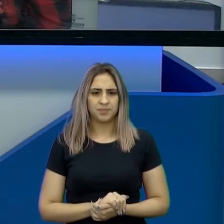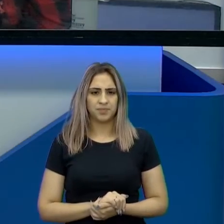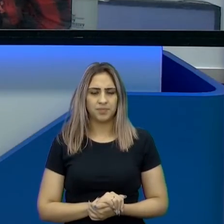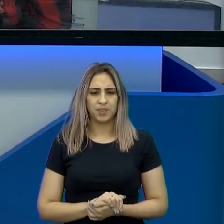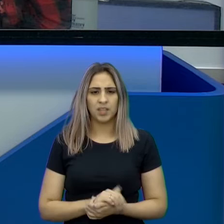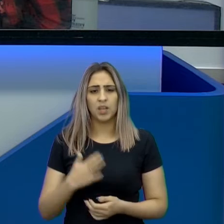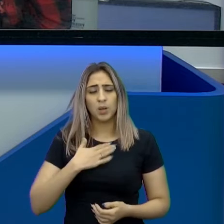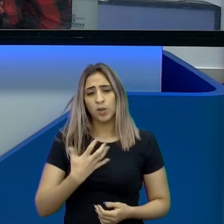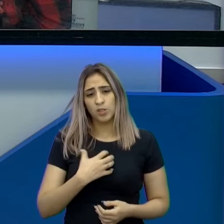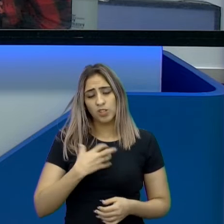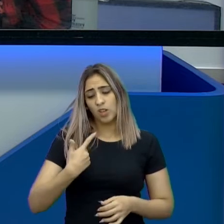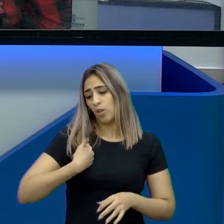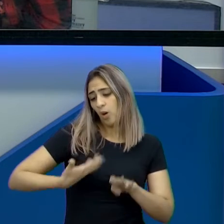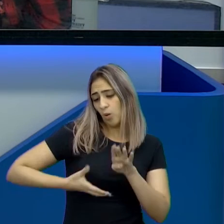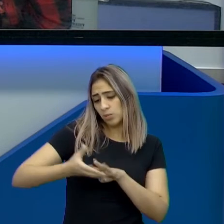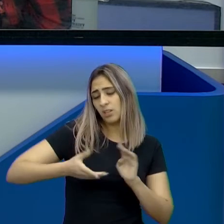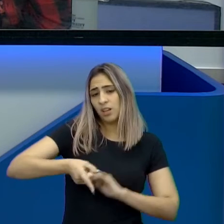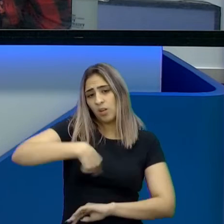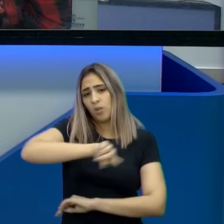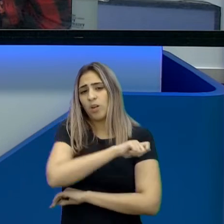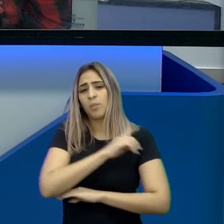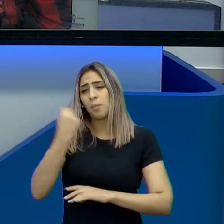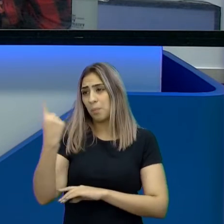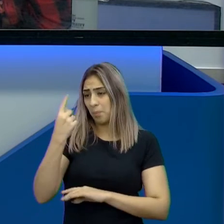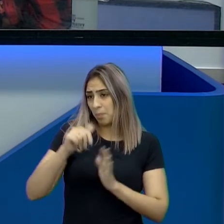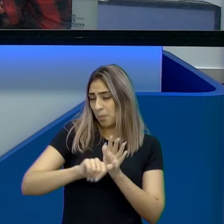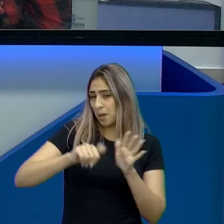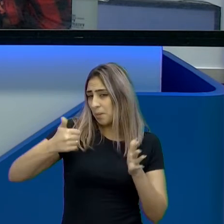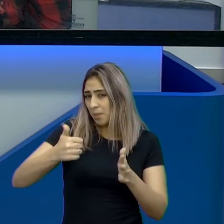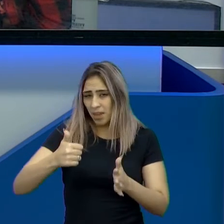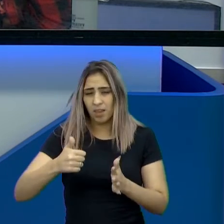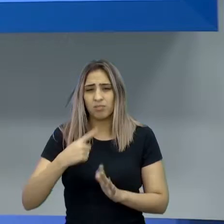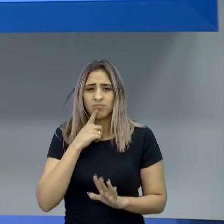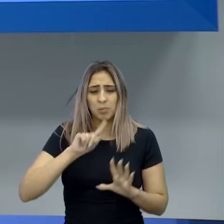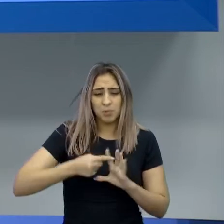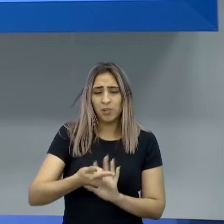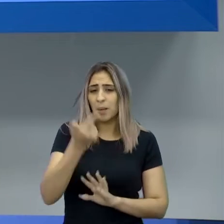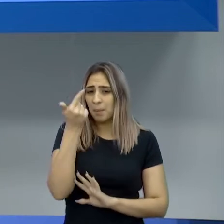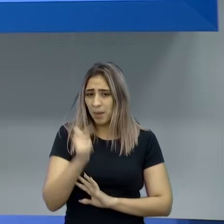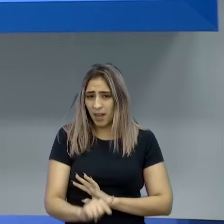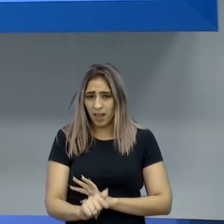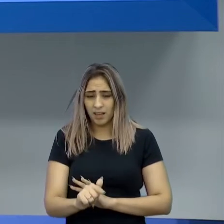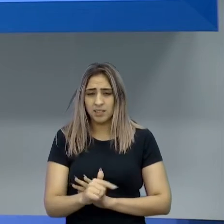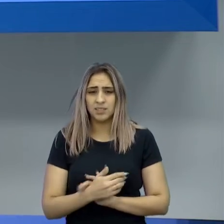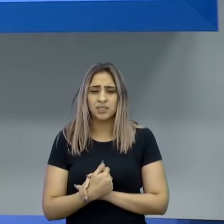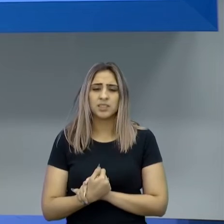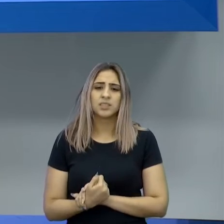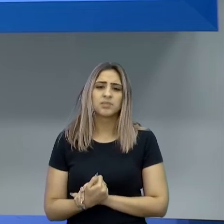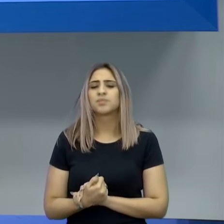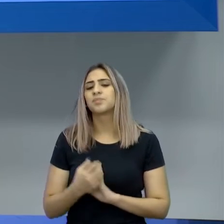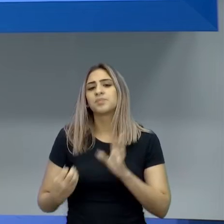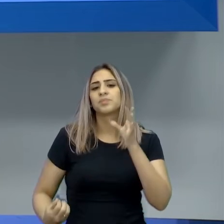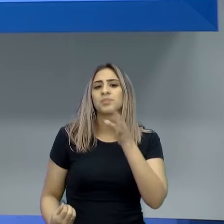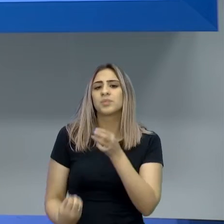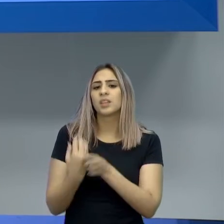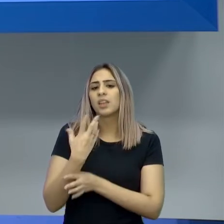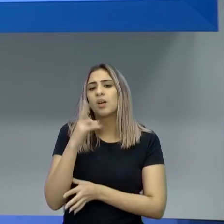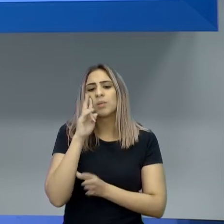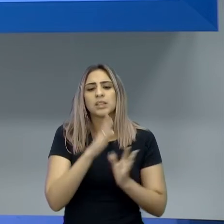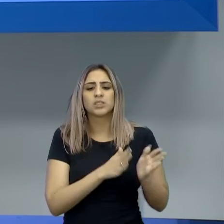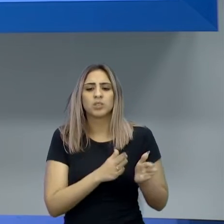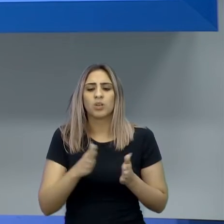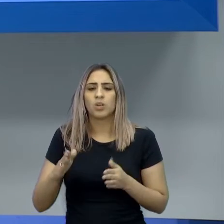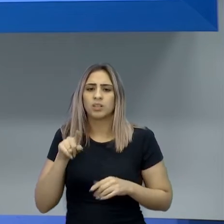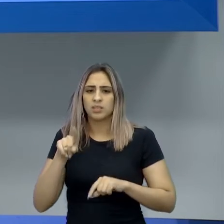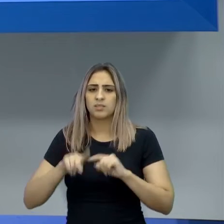eu acho que eu aconselharia os estudantes, em primeiro lugar, né, além de se aprofundar mais ainda, né, criar um portfólio